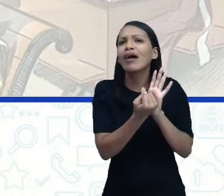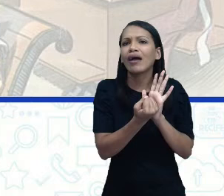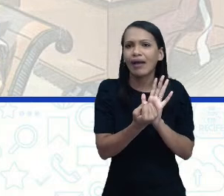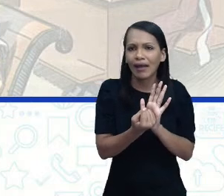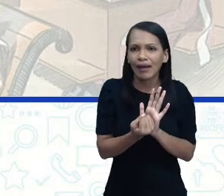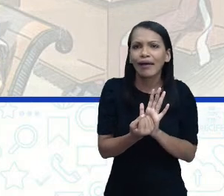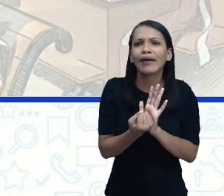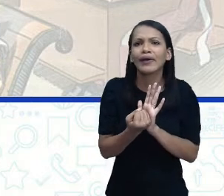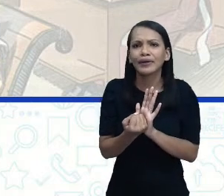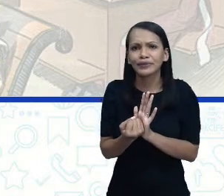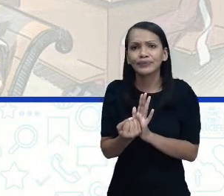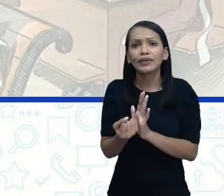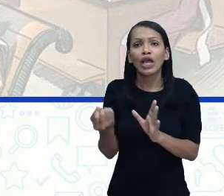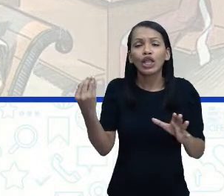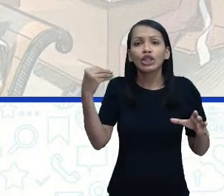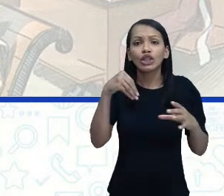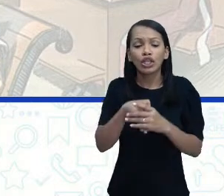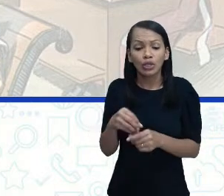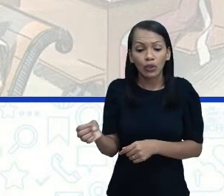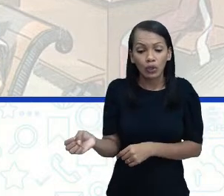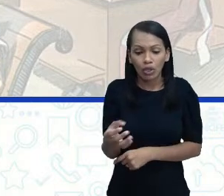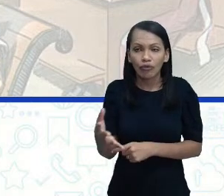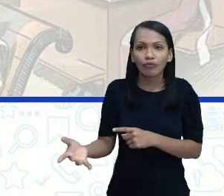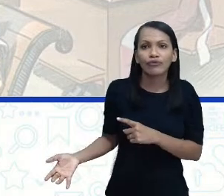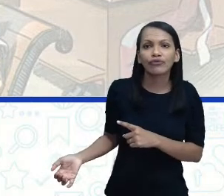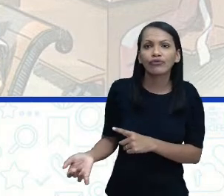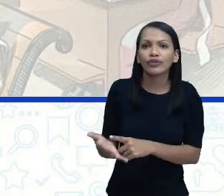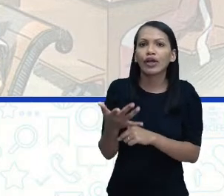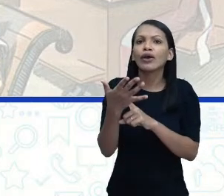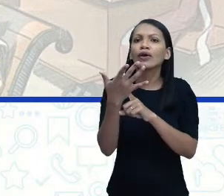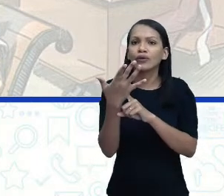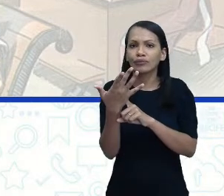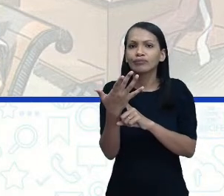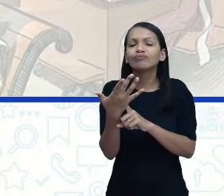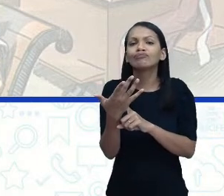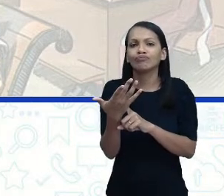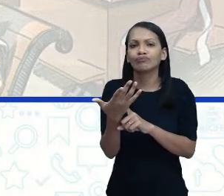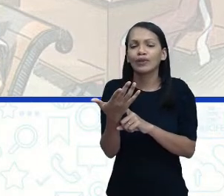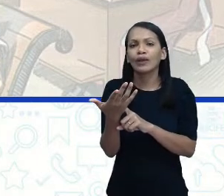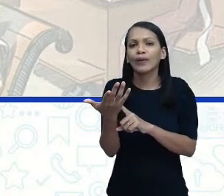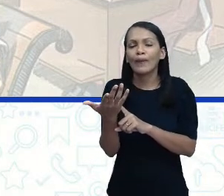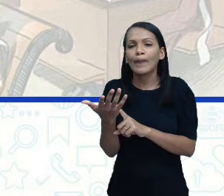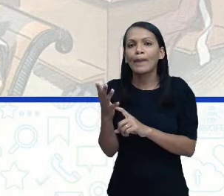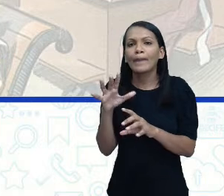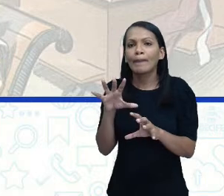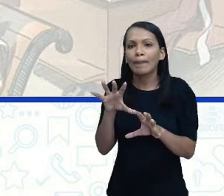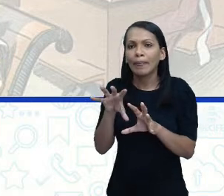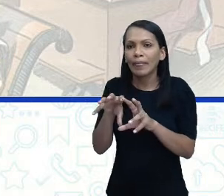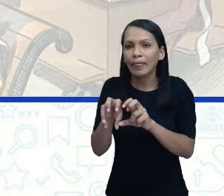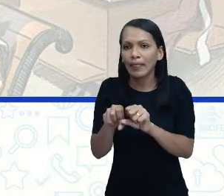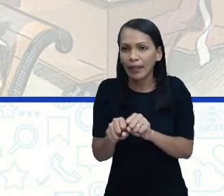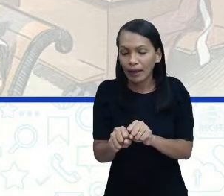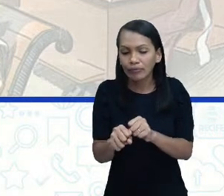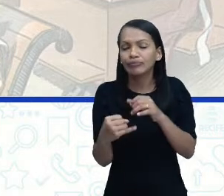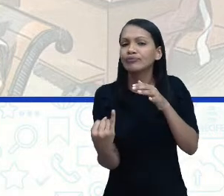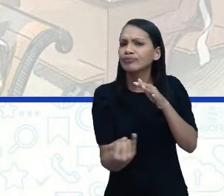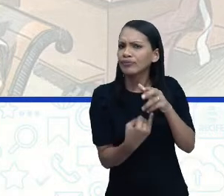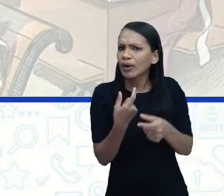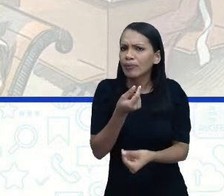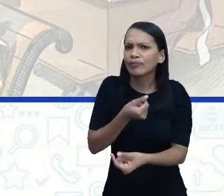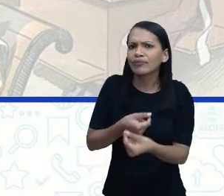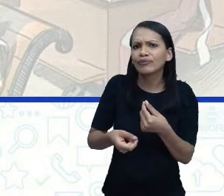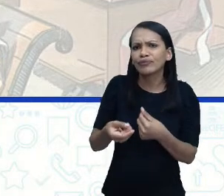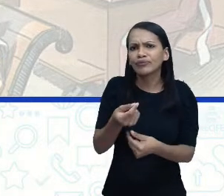a associação do capital industrial financeiro, promovendo o que chamamos de segunda revolução industrial. A gente falou um pouco